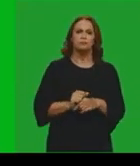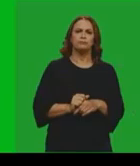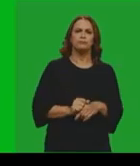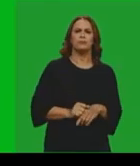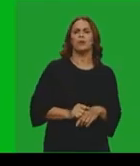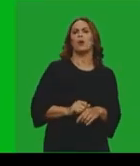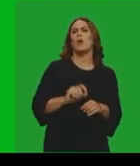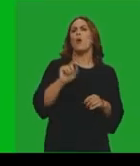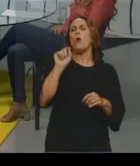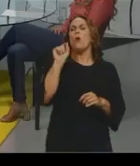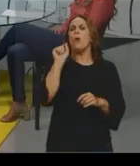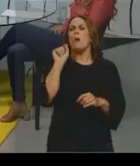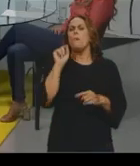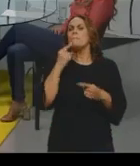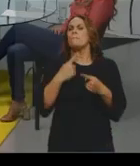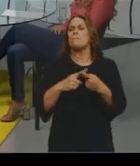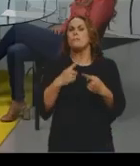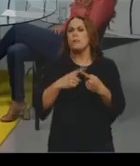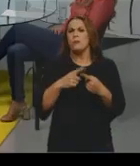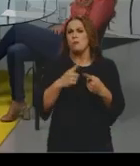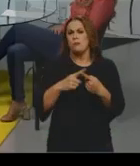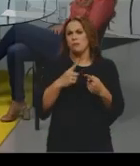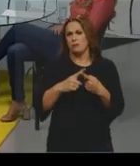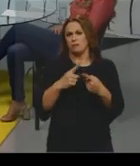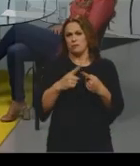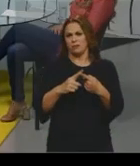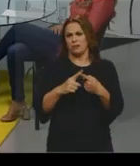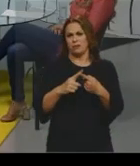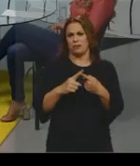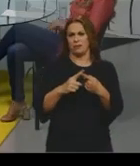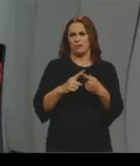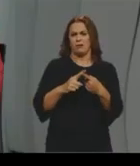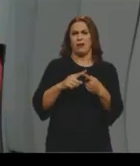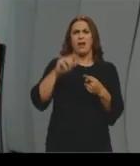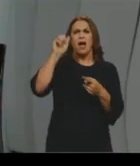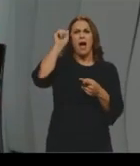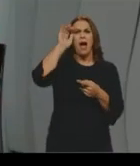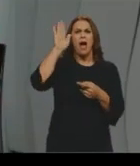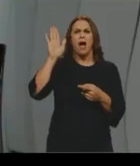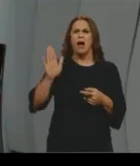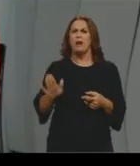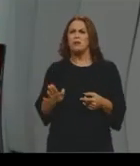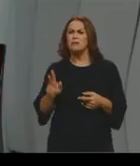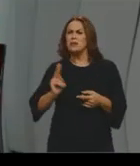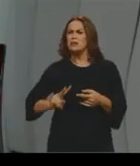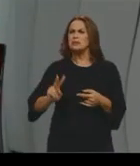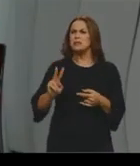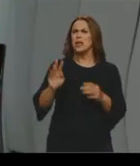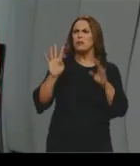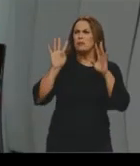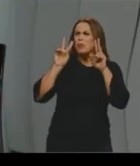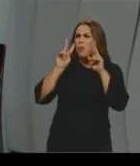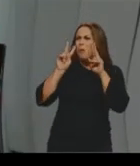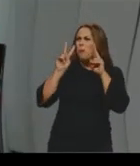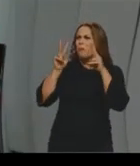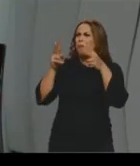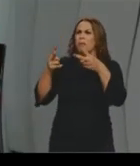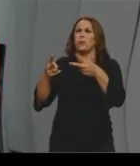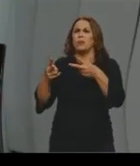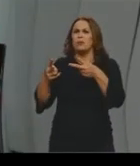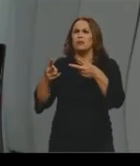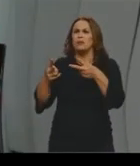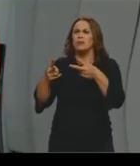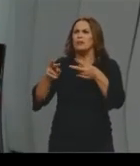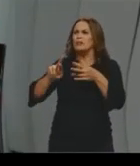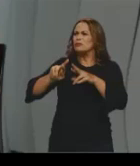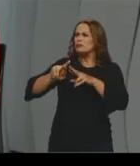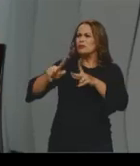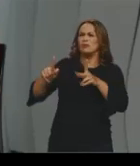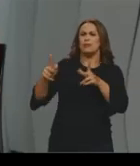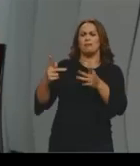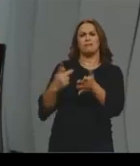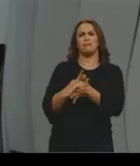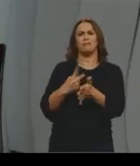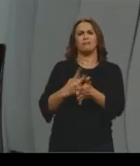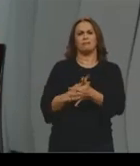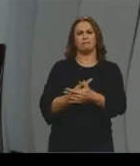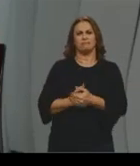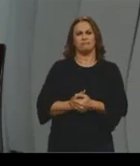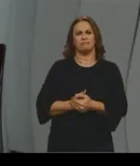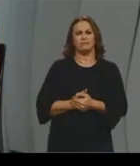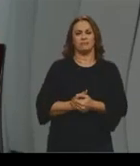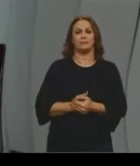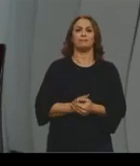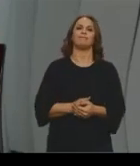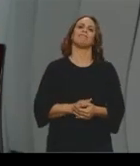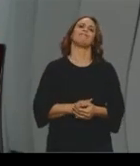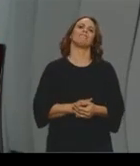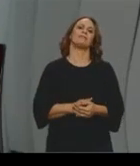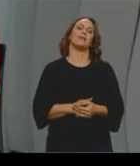África continuem existindo? Uma das questões que a gente comentou a respeito da aula de História da África, né,